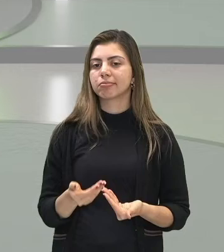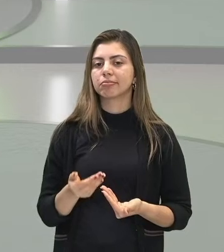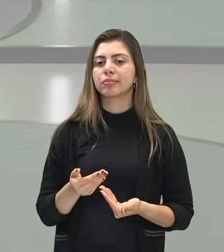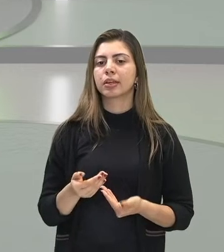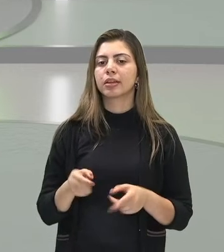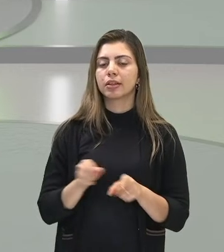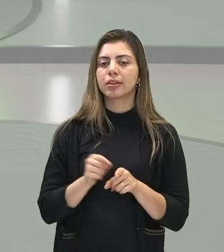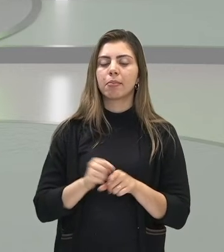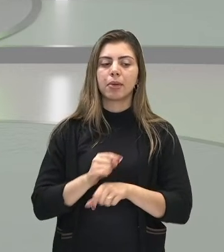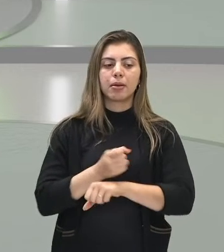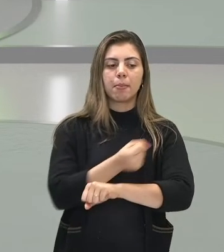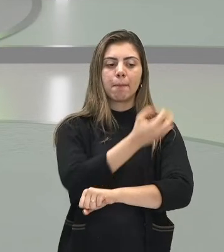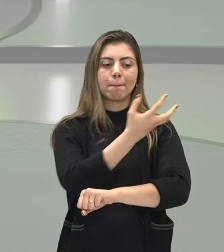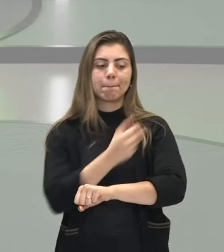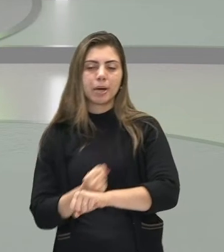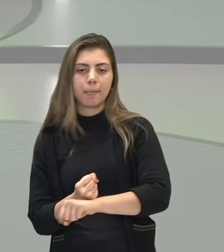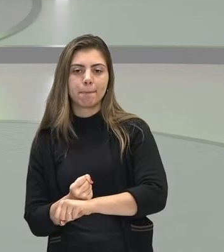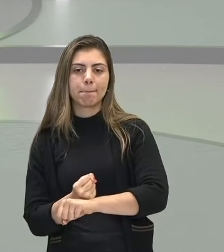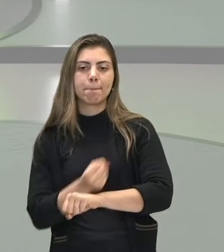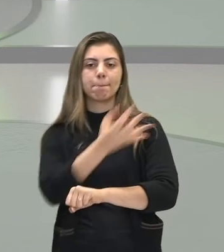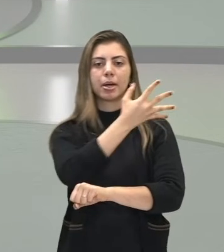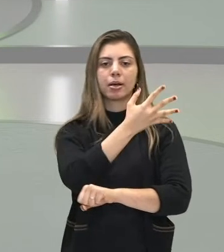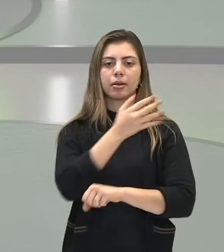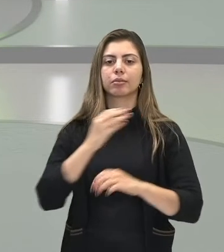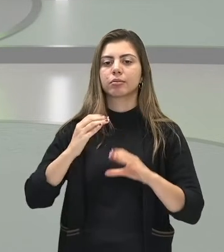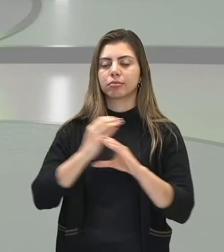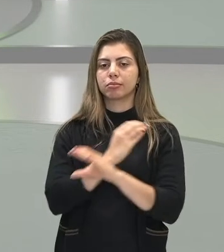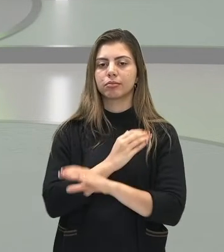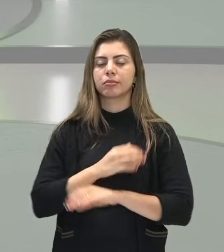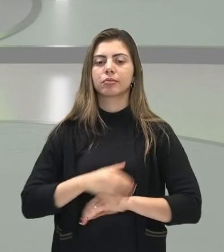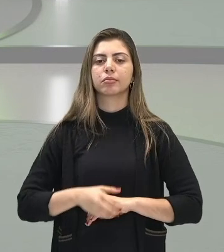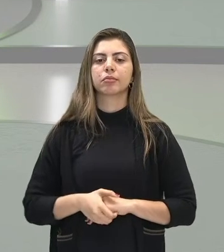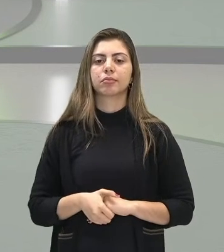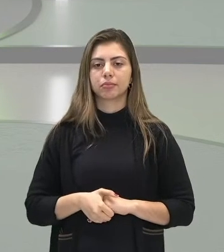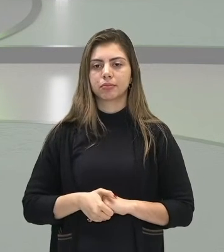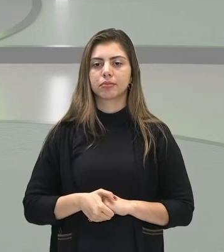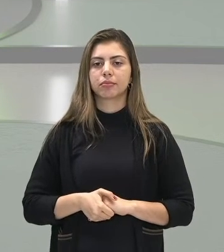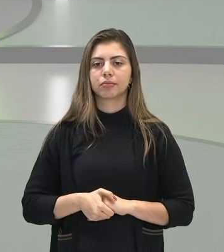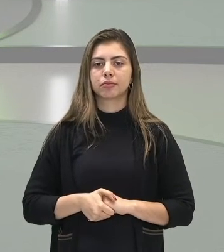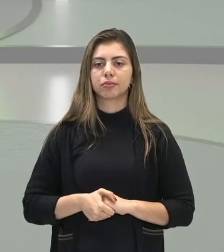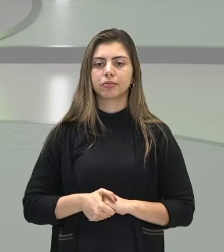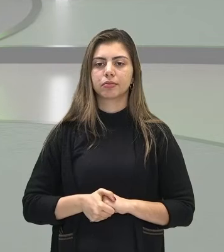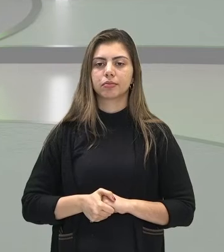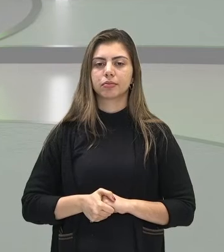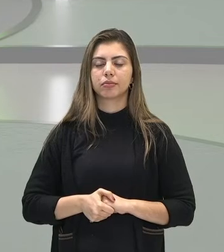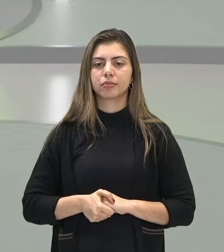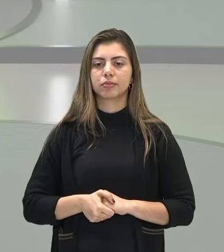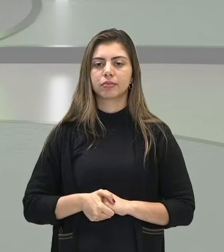ganho de energia na forma de calor. Os processos